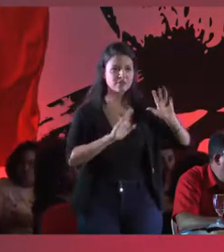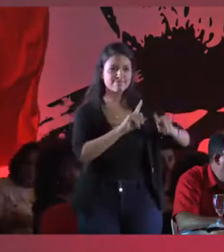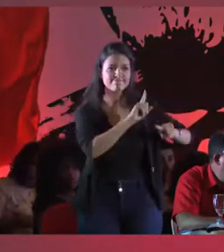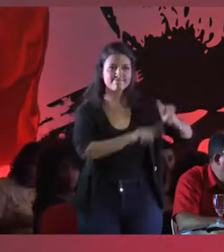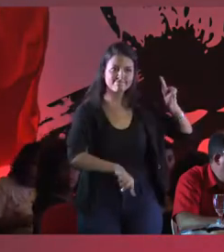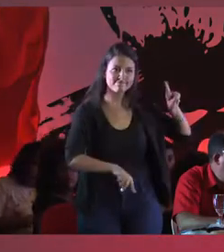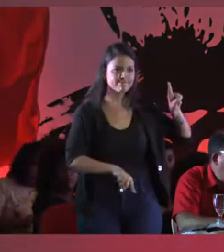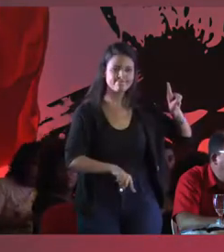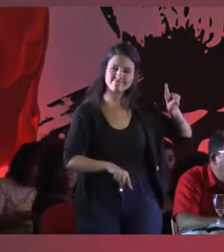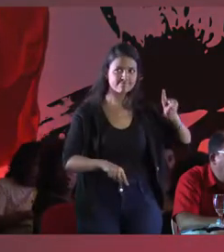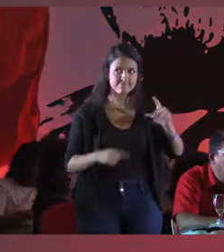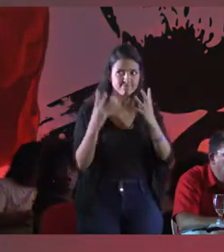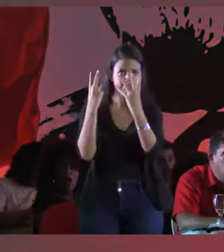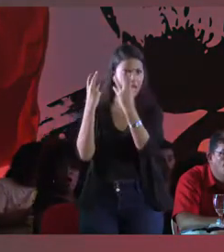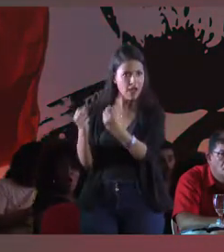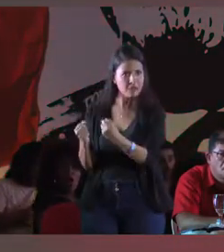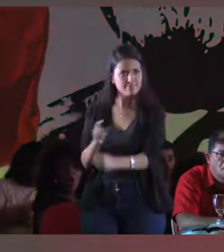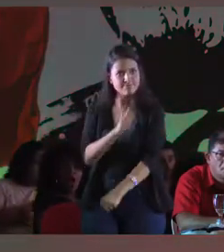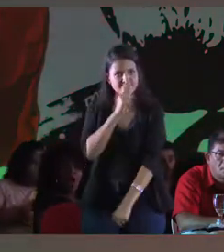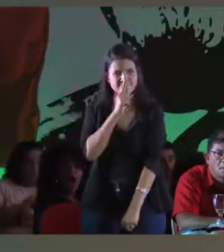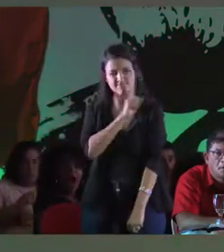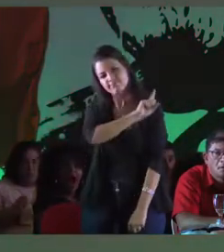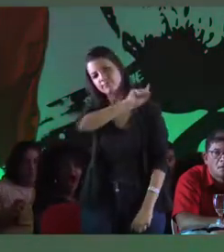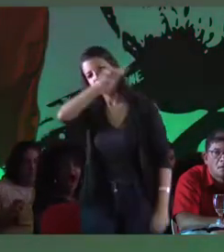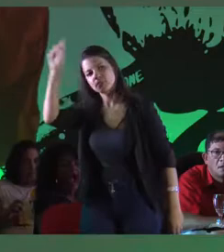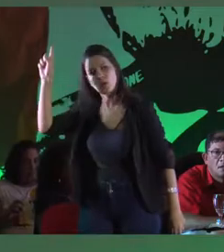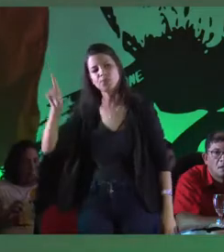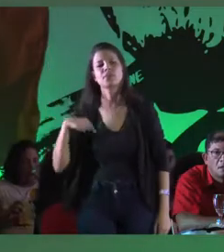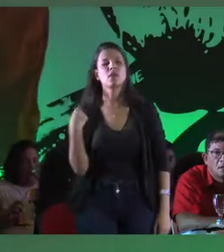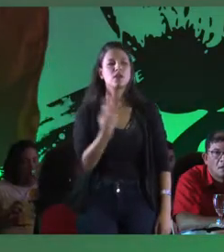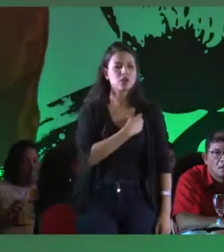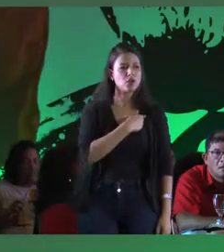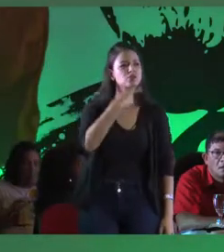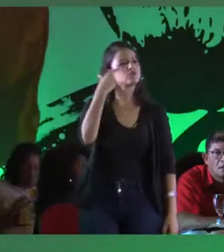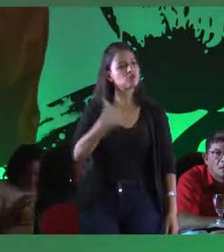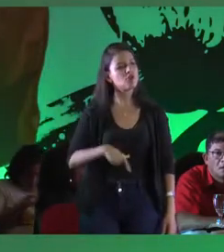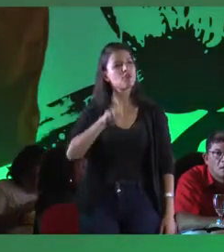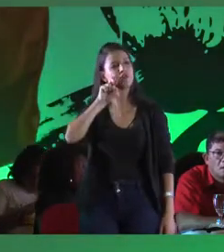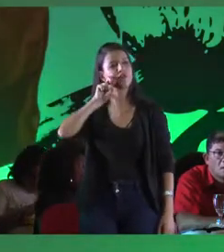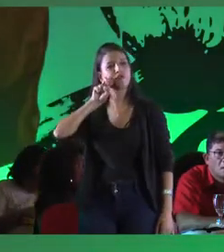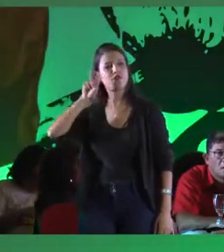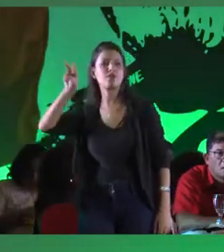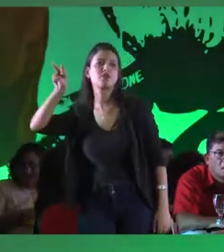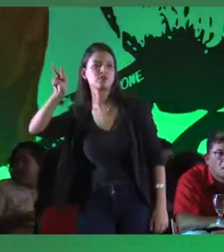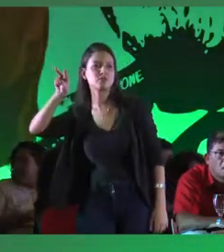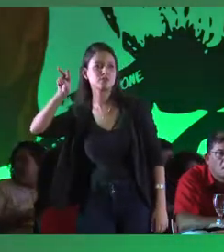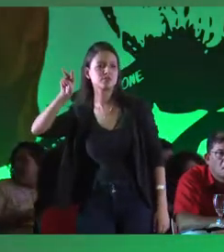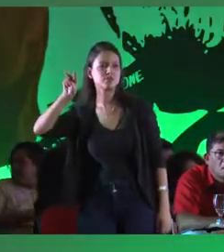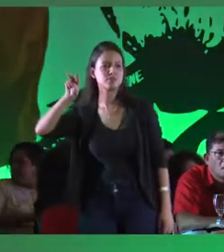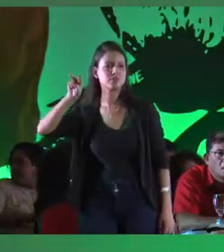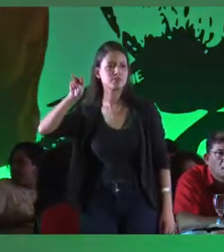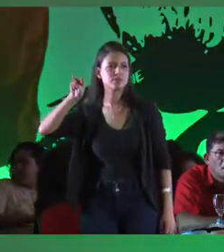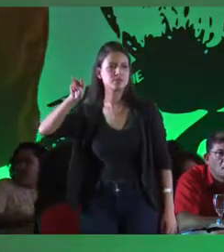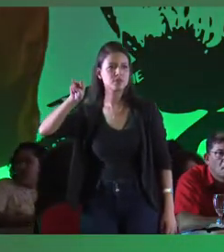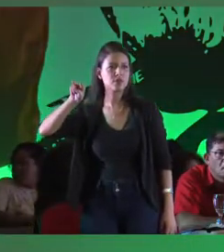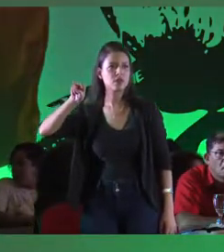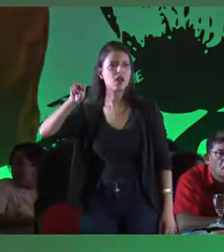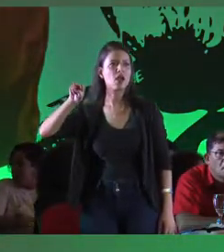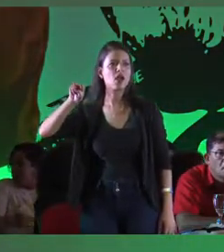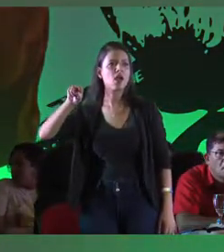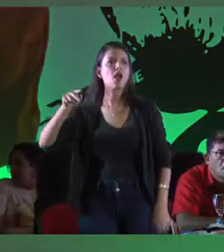podemos aceitar isso. E, pasmem, estamos vendo novamente a intervenção por